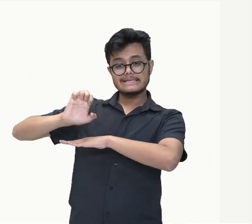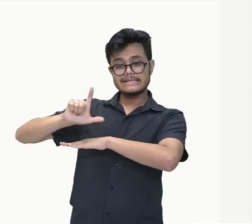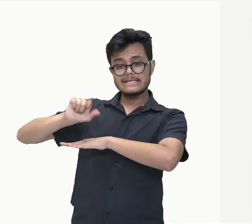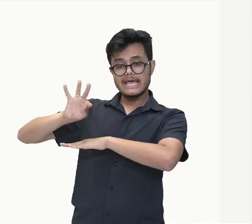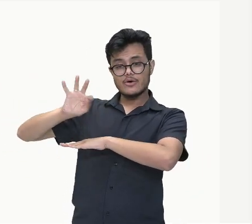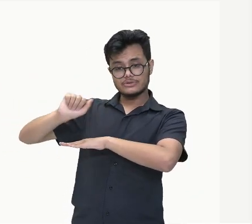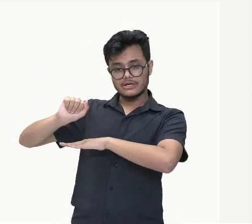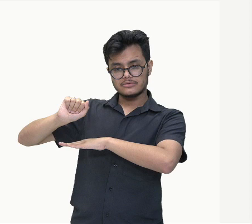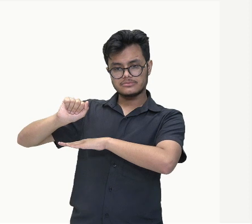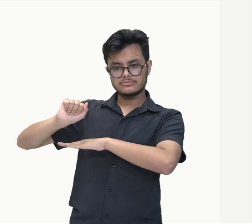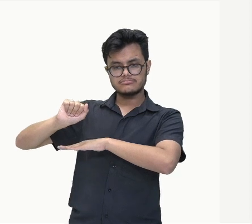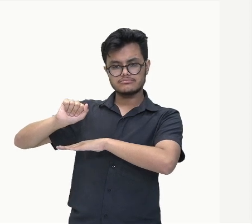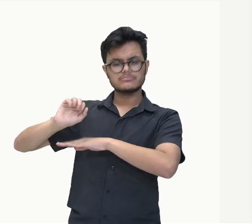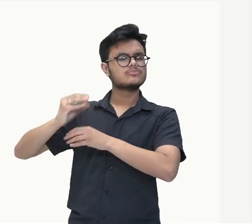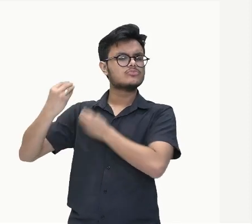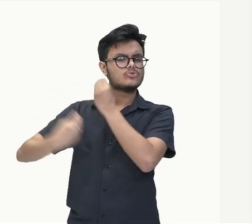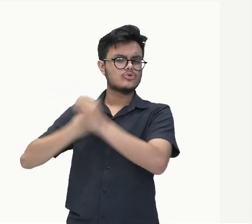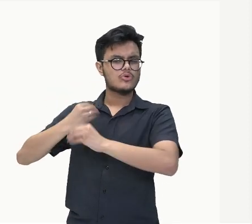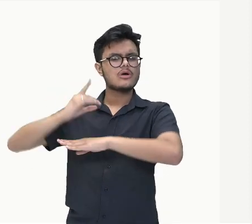delta